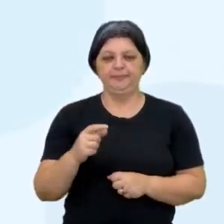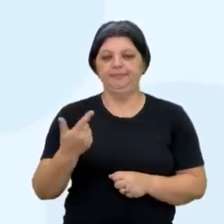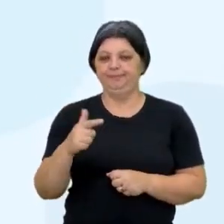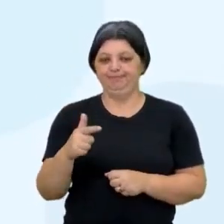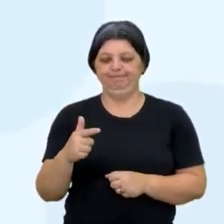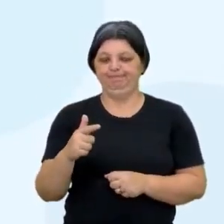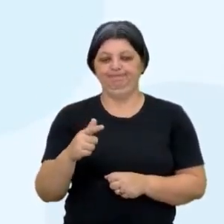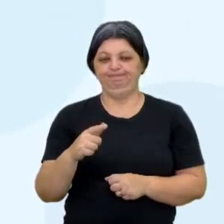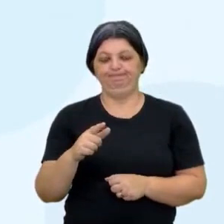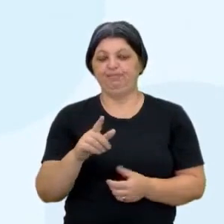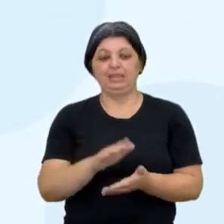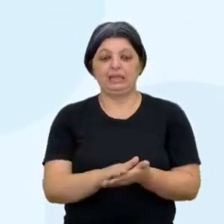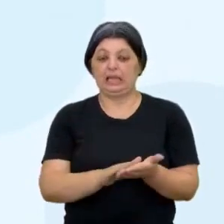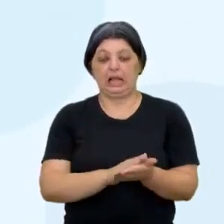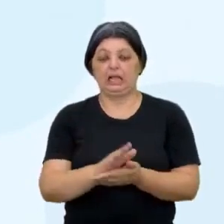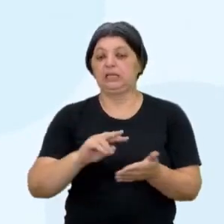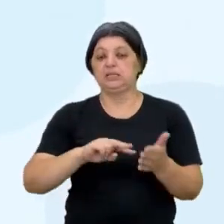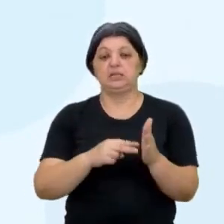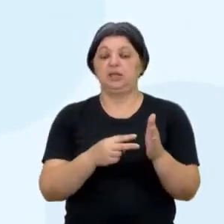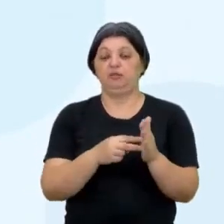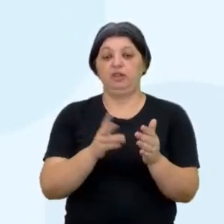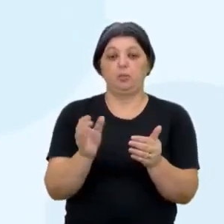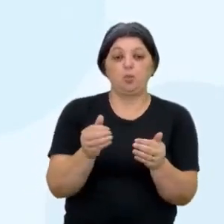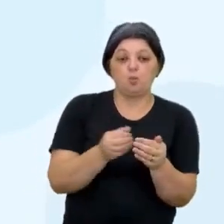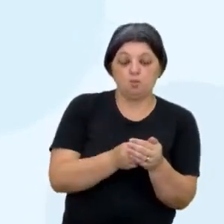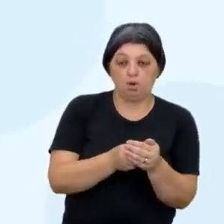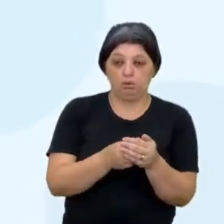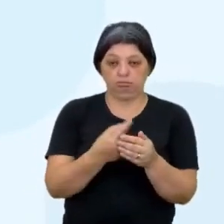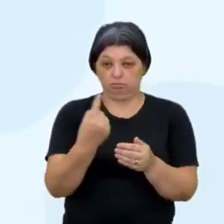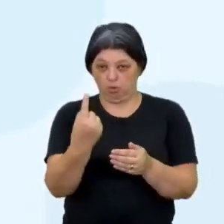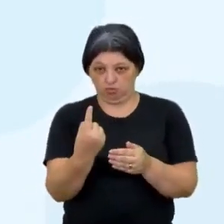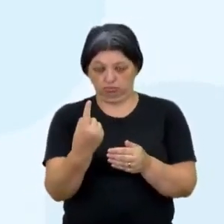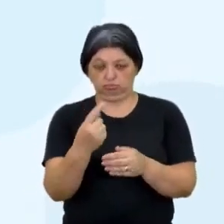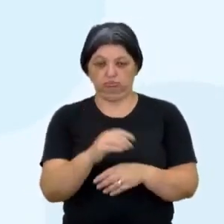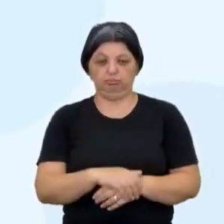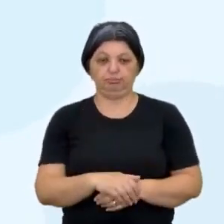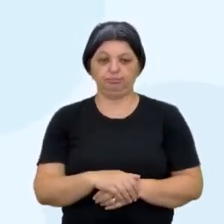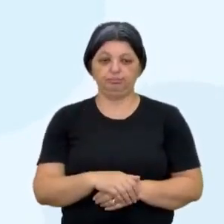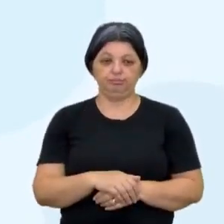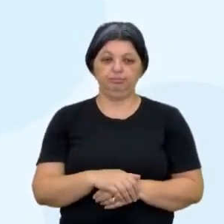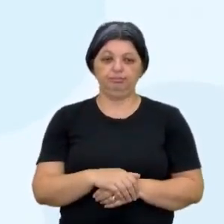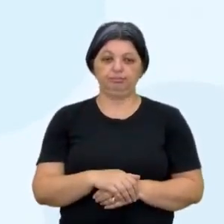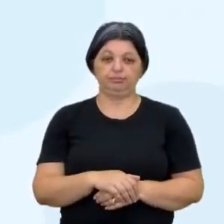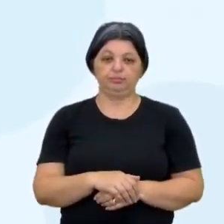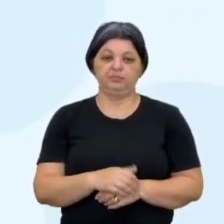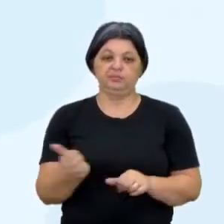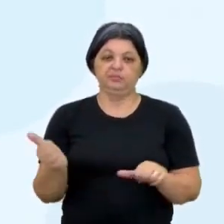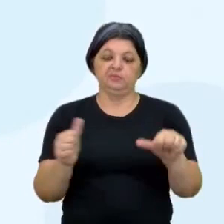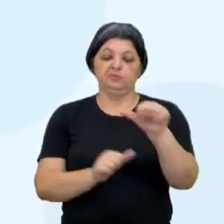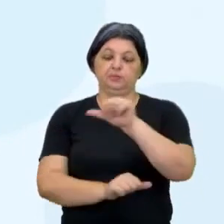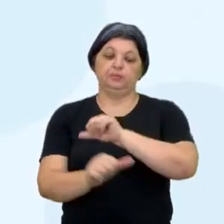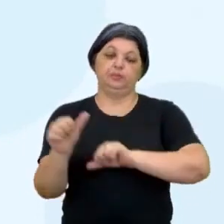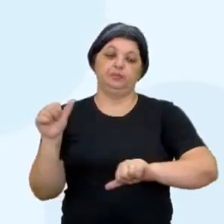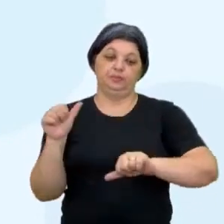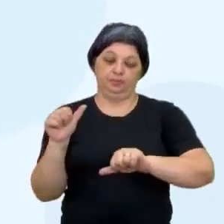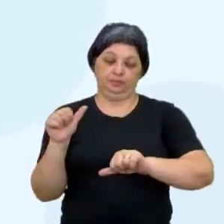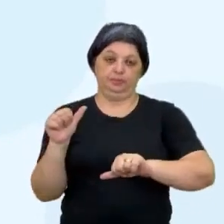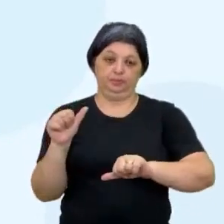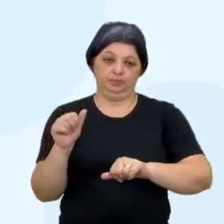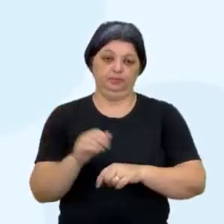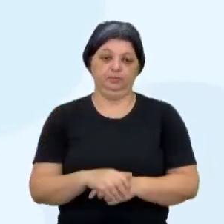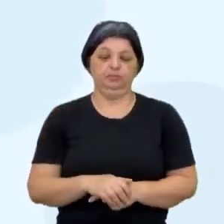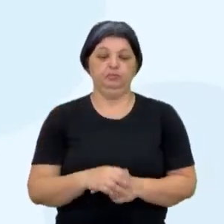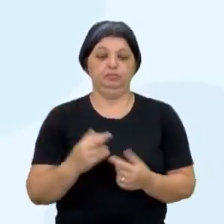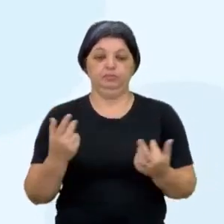é 1, não é? Então, o que que eu faço? Vou trocar esta fração aqui por uma fração com denominador